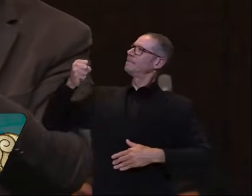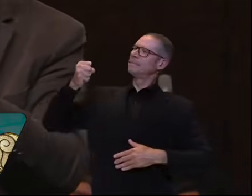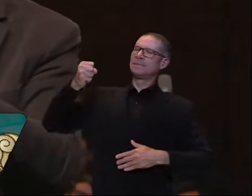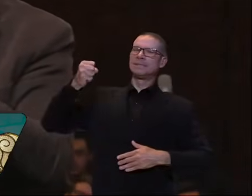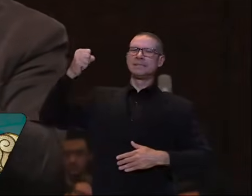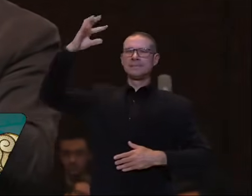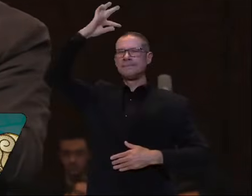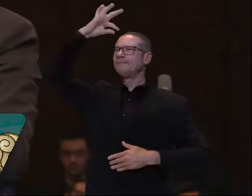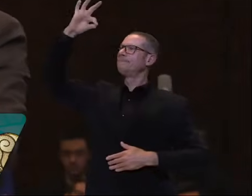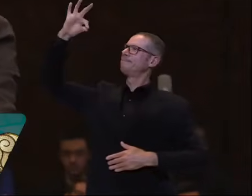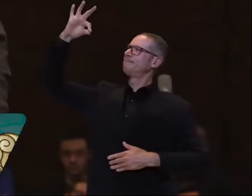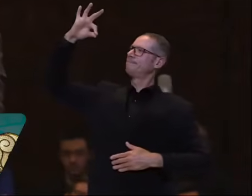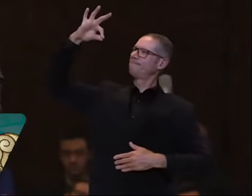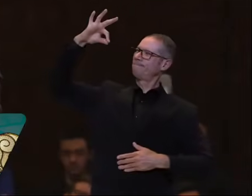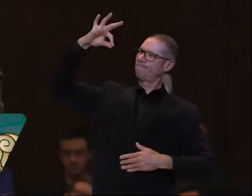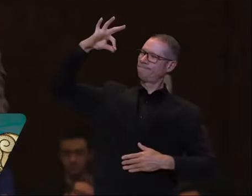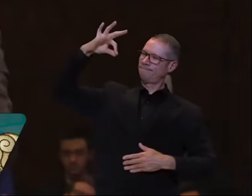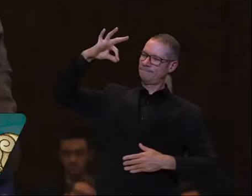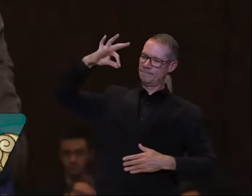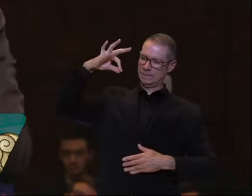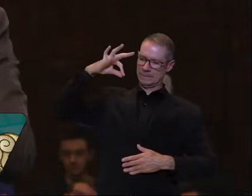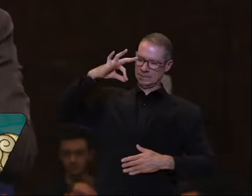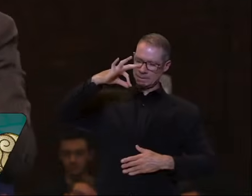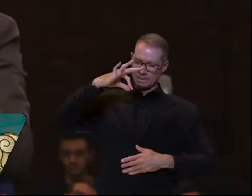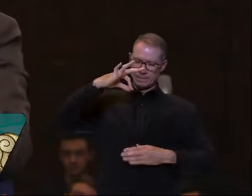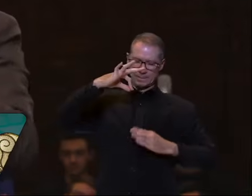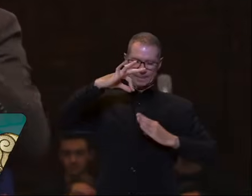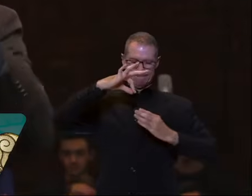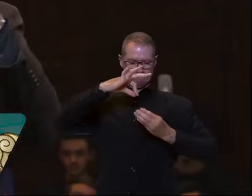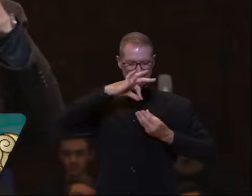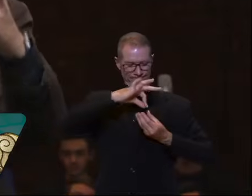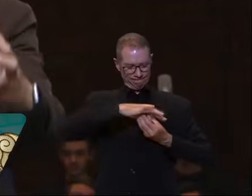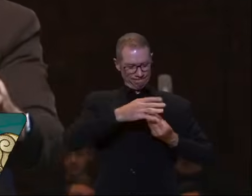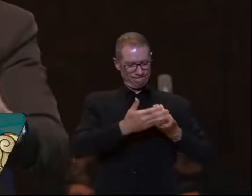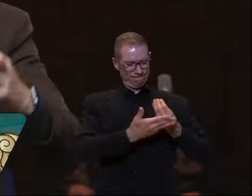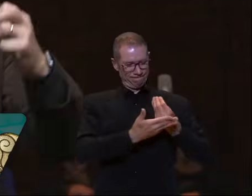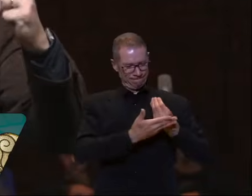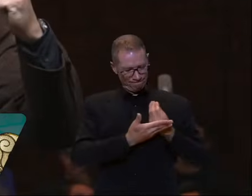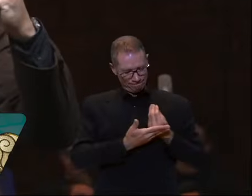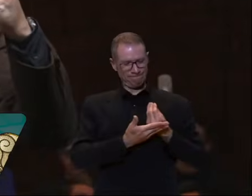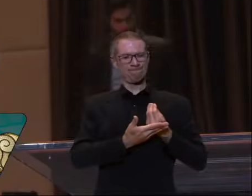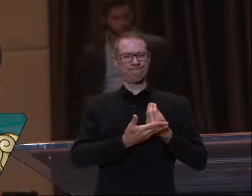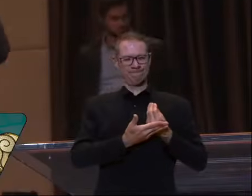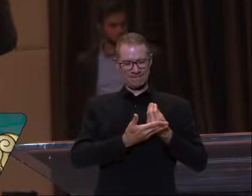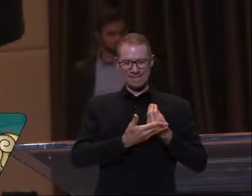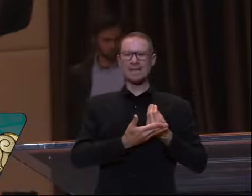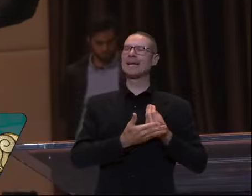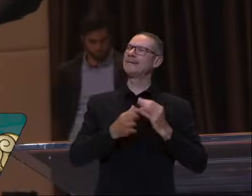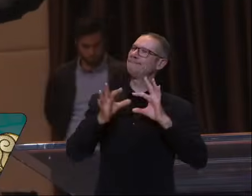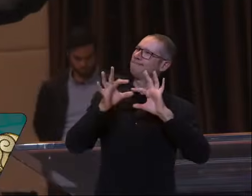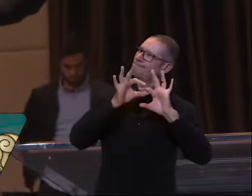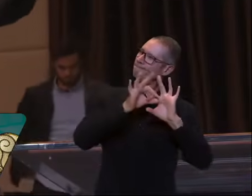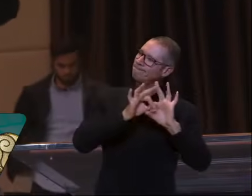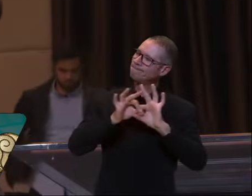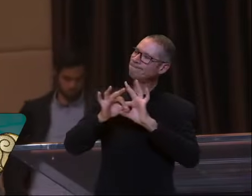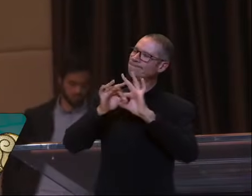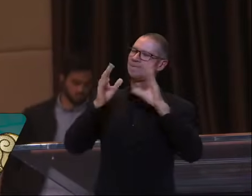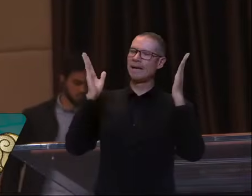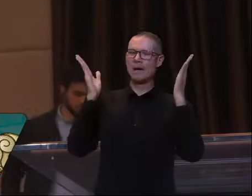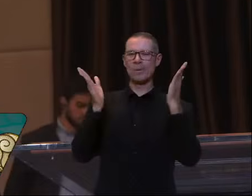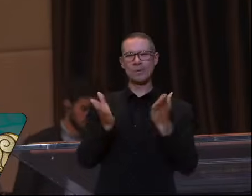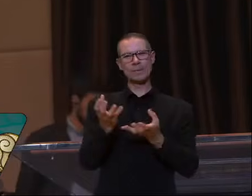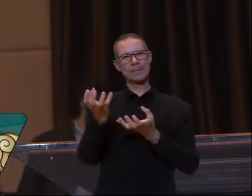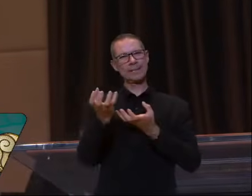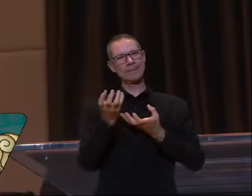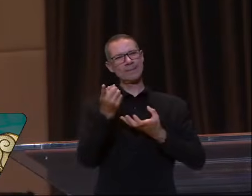O Espírito Santo de Deus, Ele habita em nós. Ele se move em nós. Hoje eu queria que